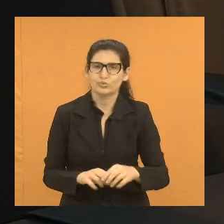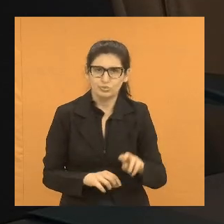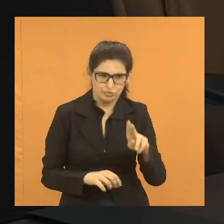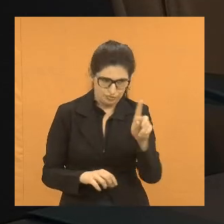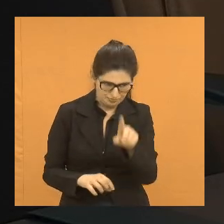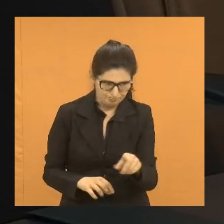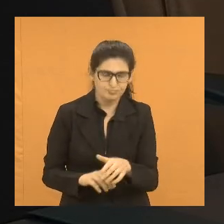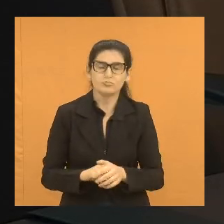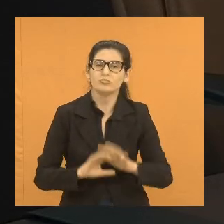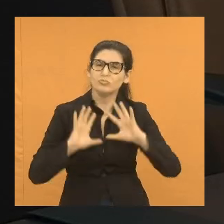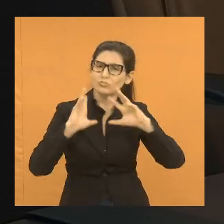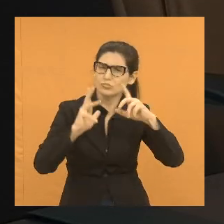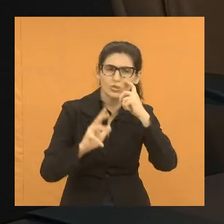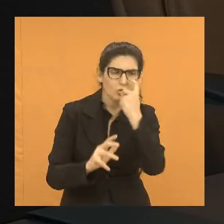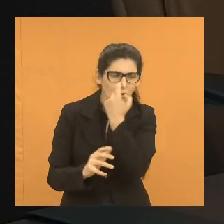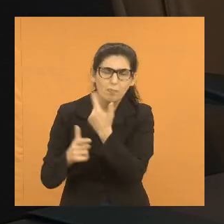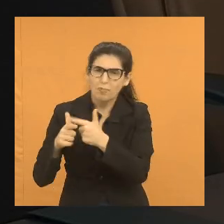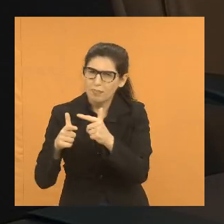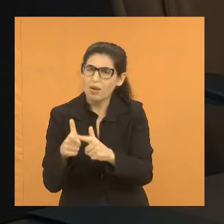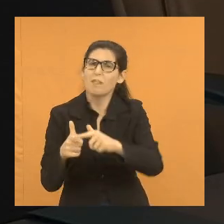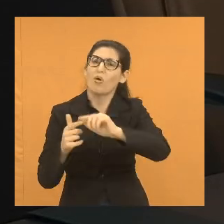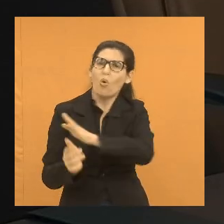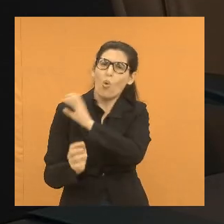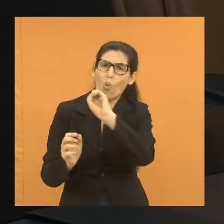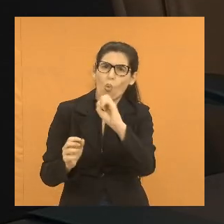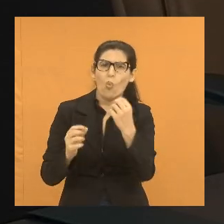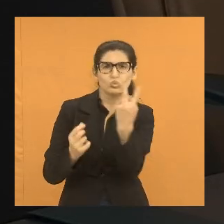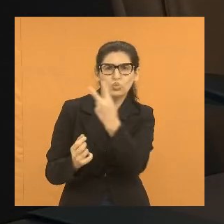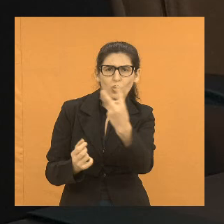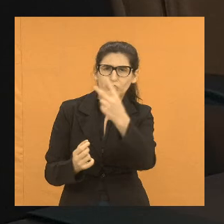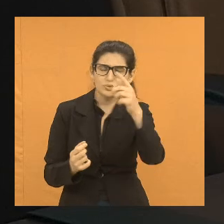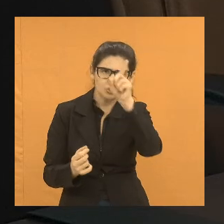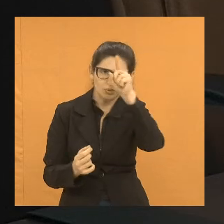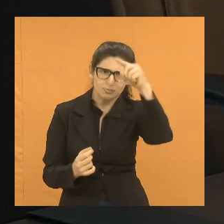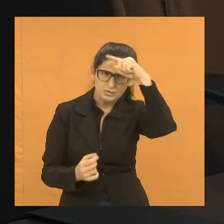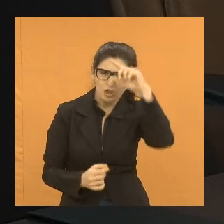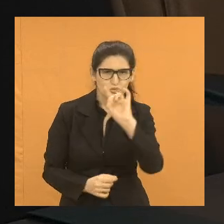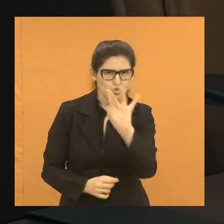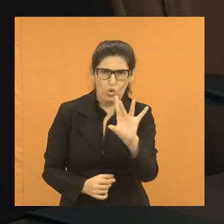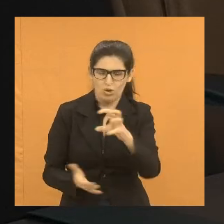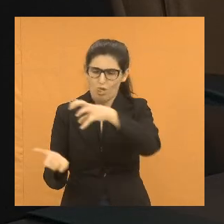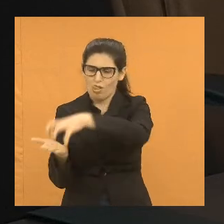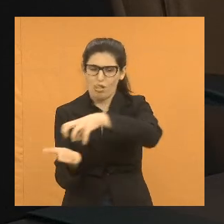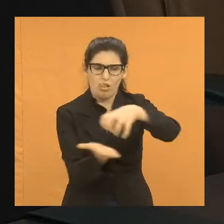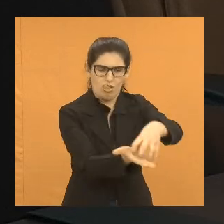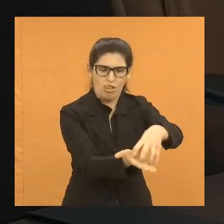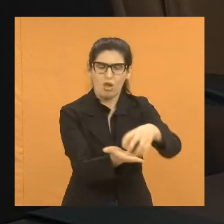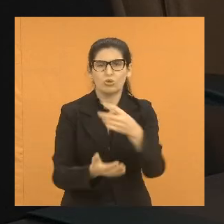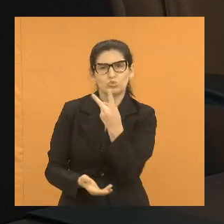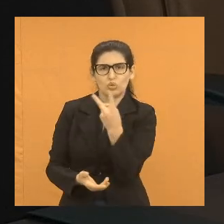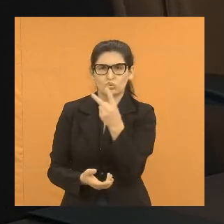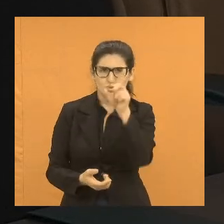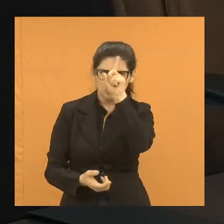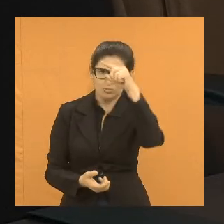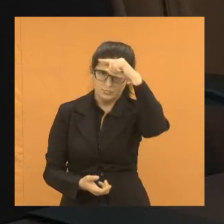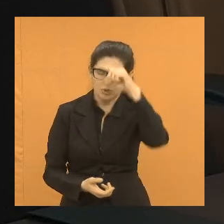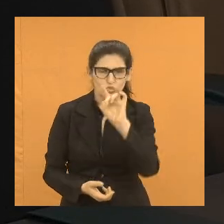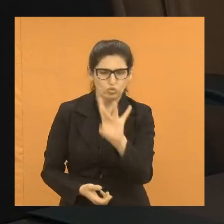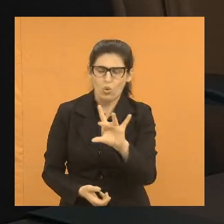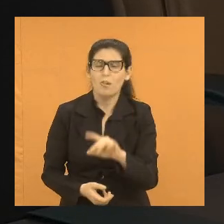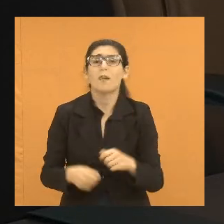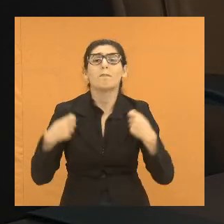Meia Lua e vem aqui para o Dr. Telmo. Então, eu gostaria de pedir para vocês que aumentasse também os